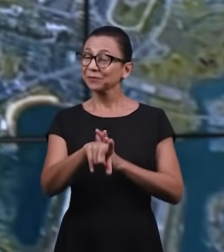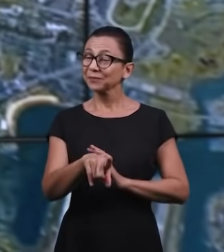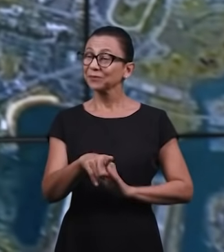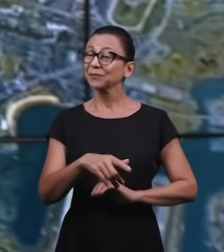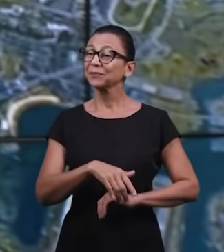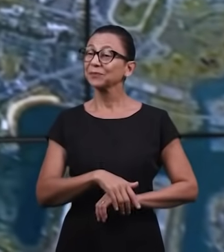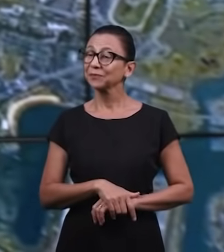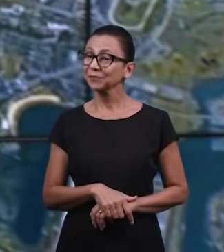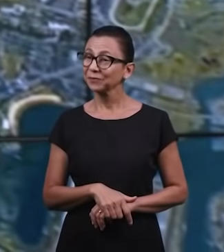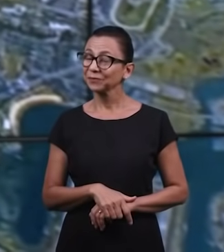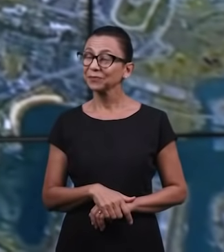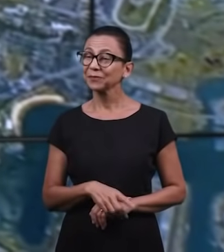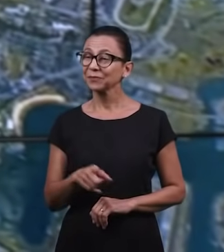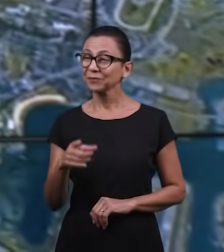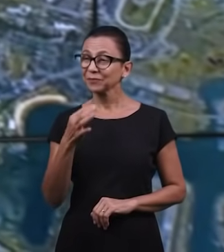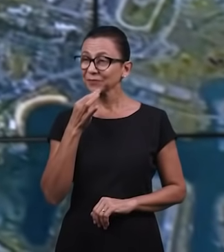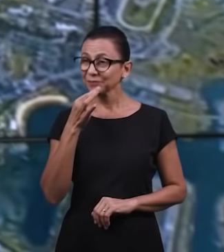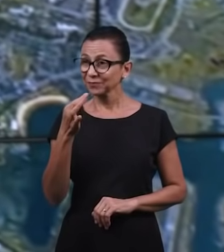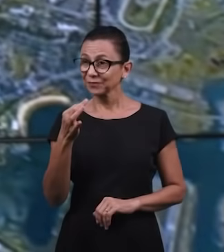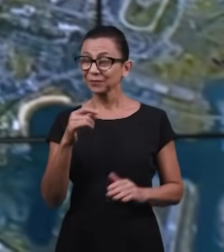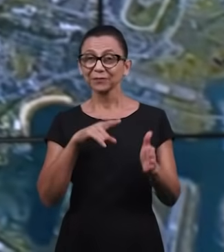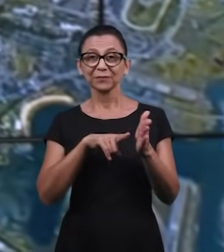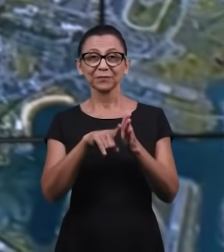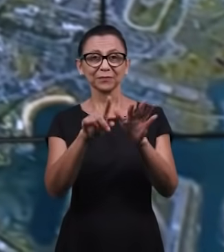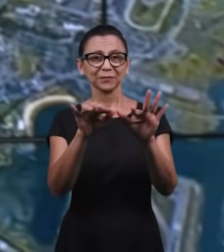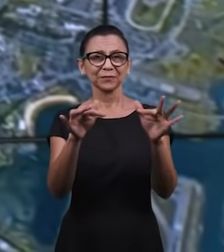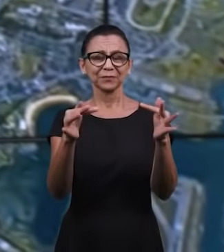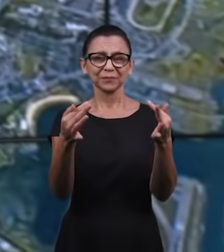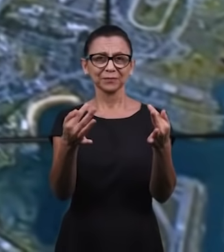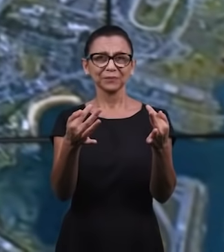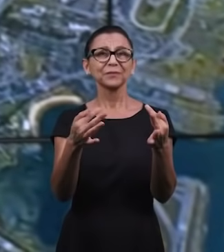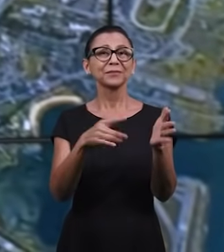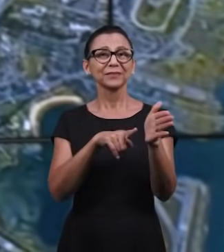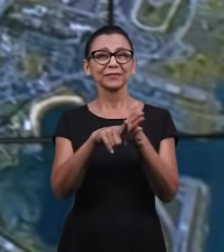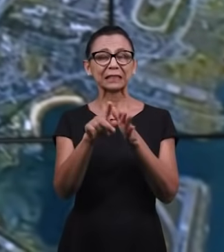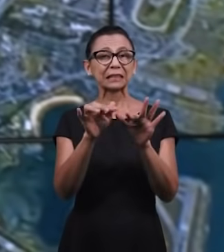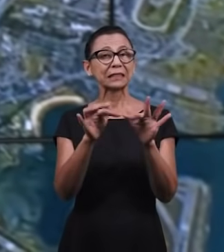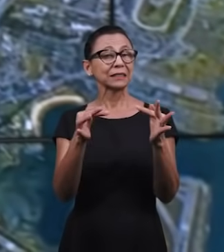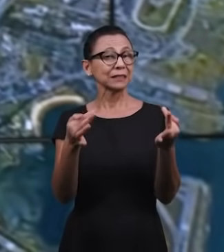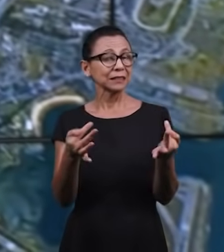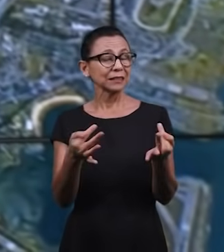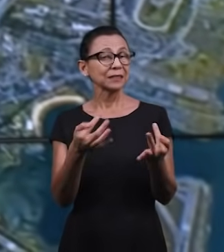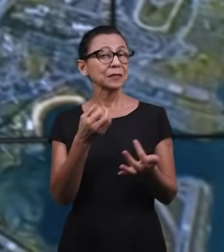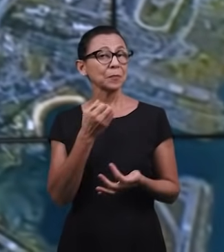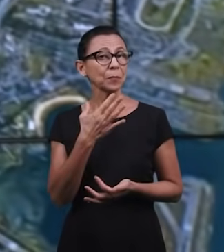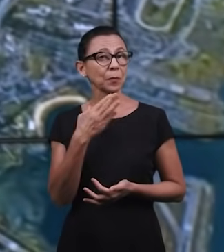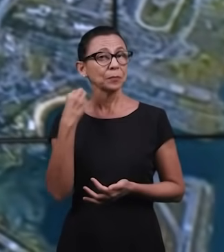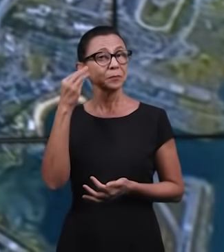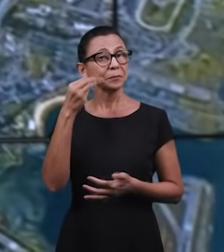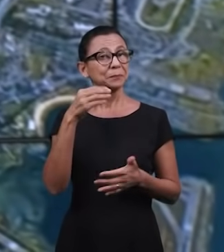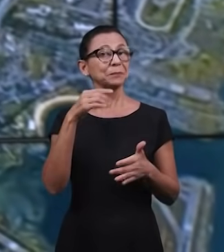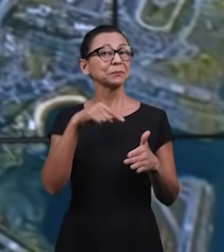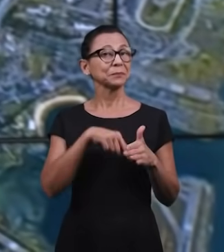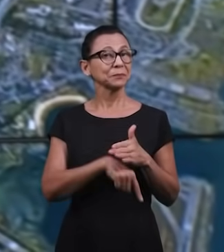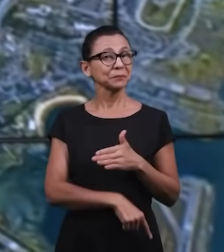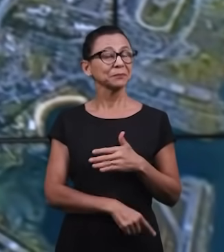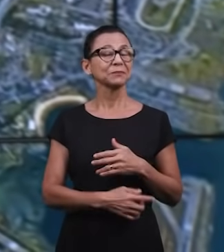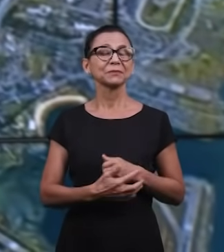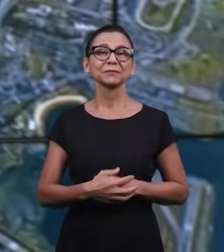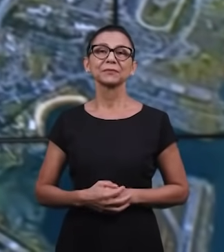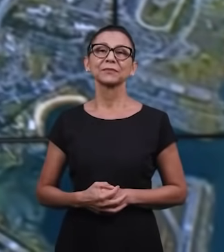expressão, mediante a simplicidade, se assim podemos dizer, das perguntas. Então, realmente,